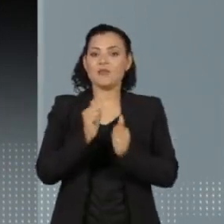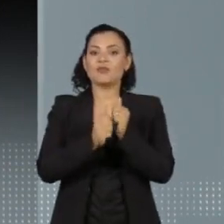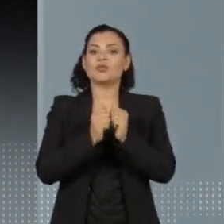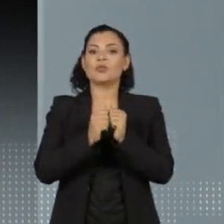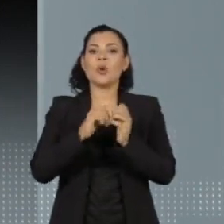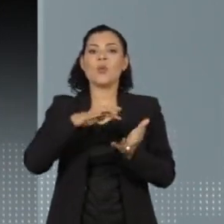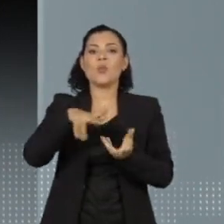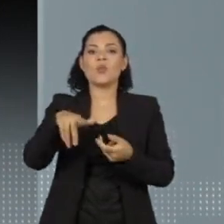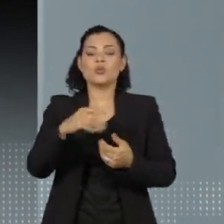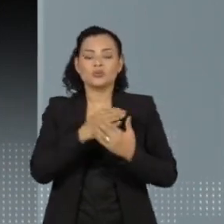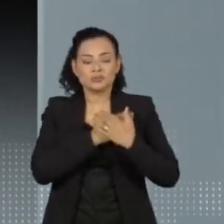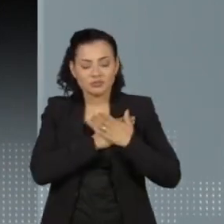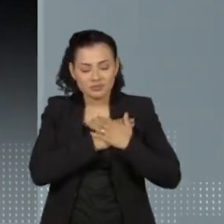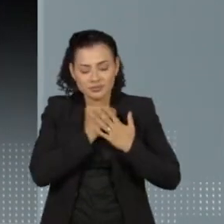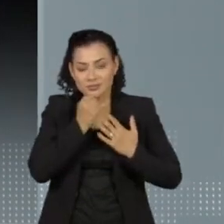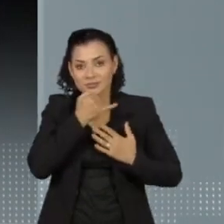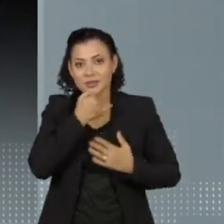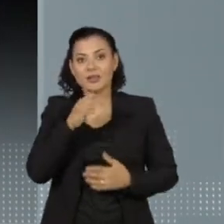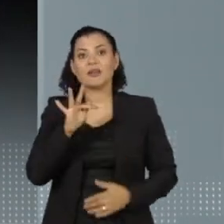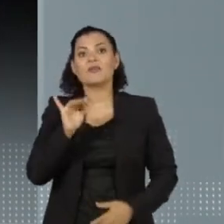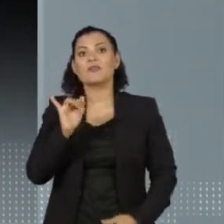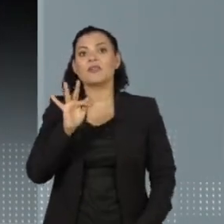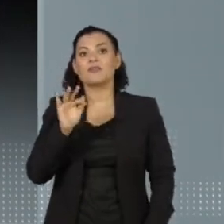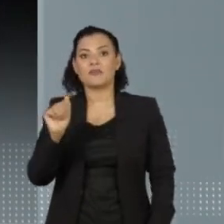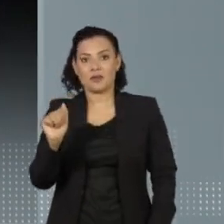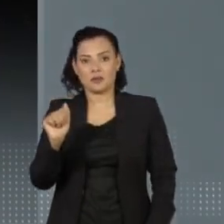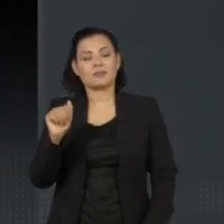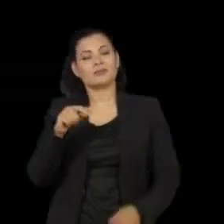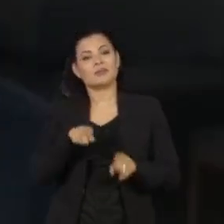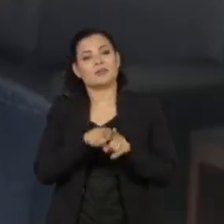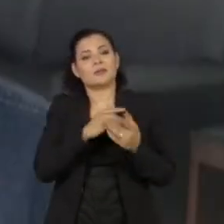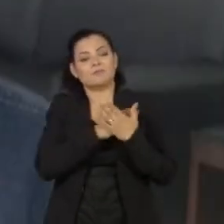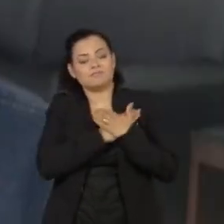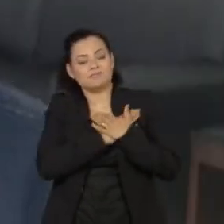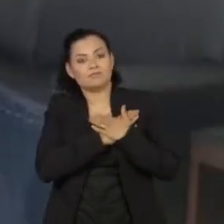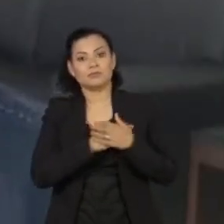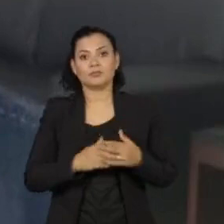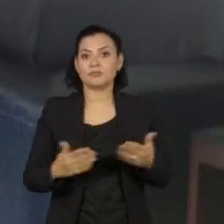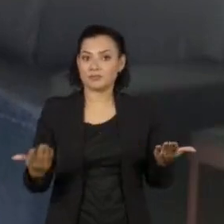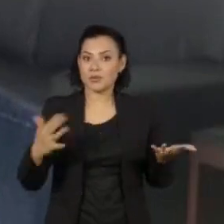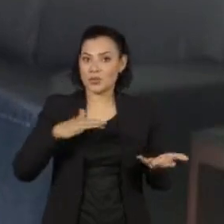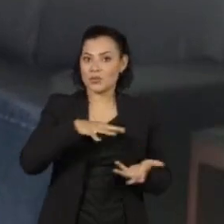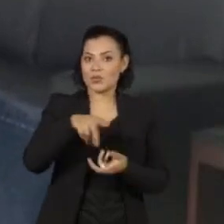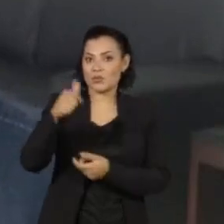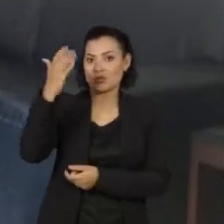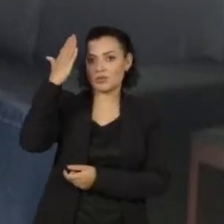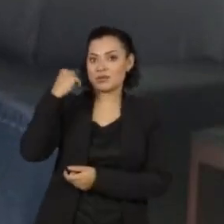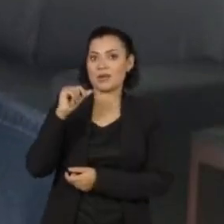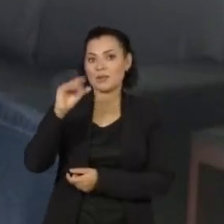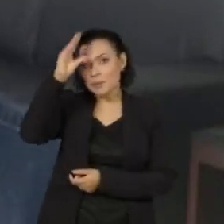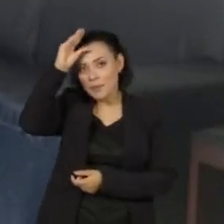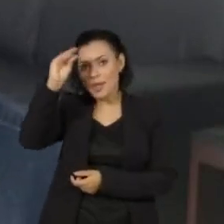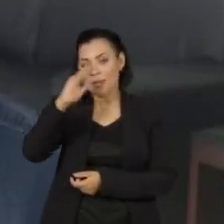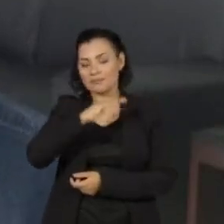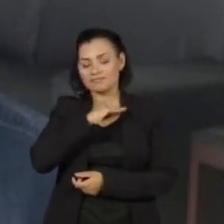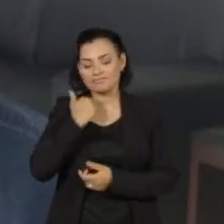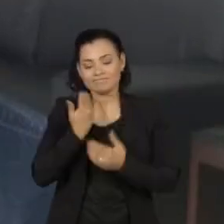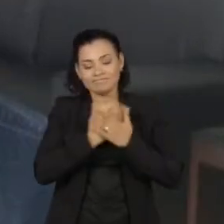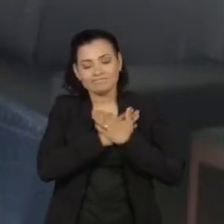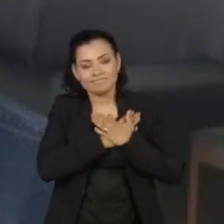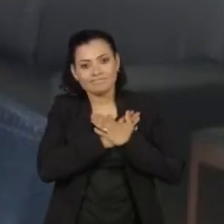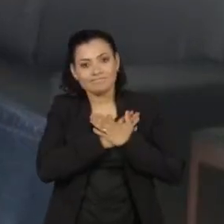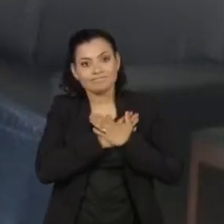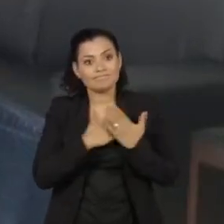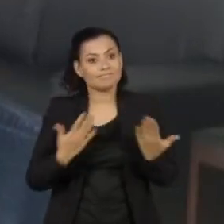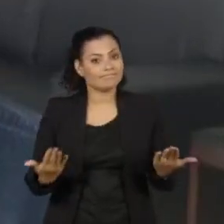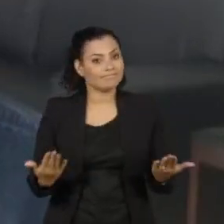luto por Pelé, lamenta a FIFA, entidade máxima do esporte. O mundo sabe que acordou sem Pelé. Há figuras